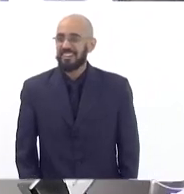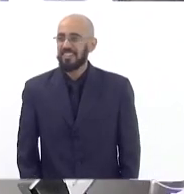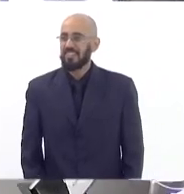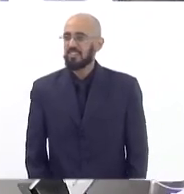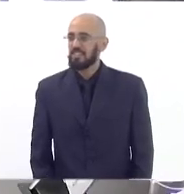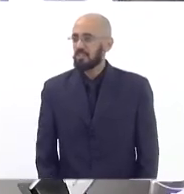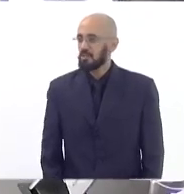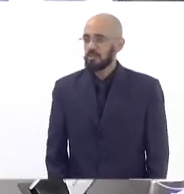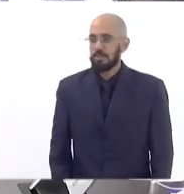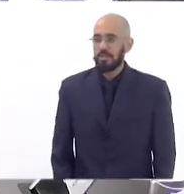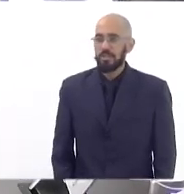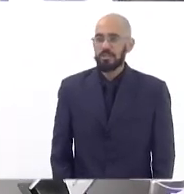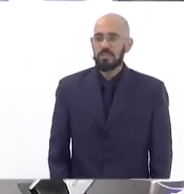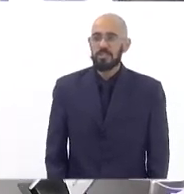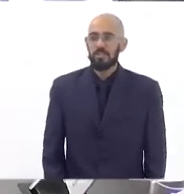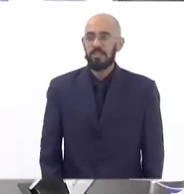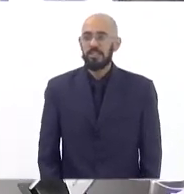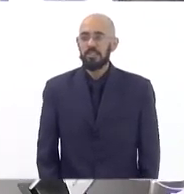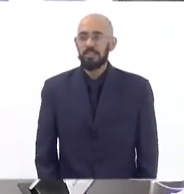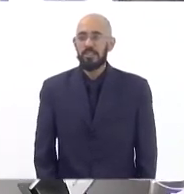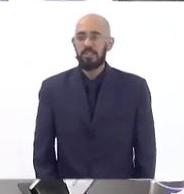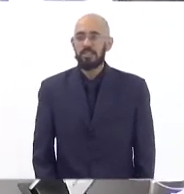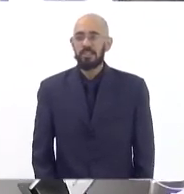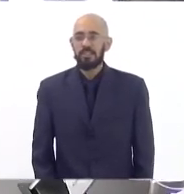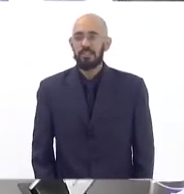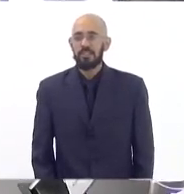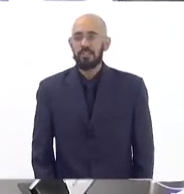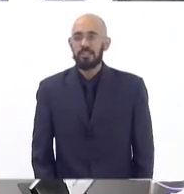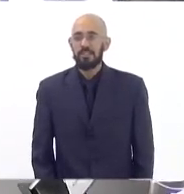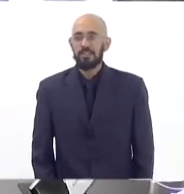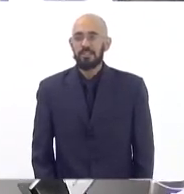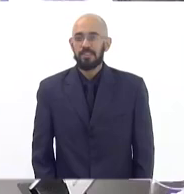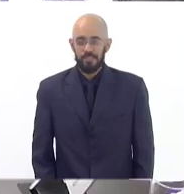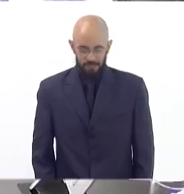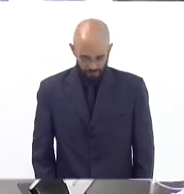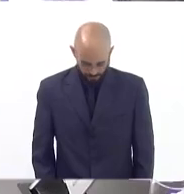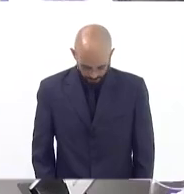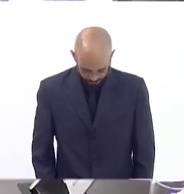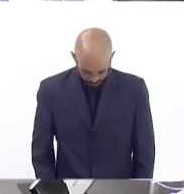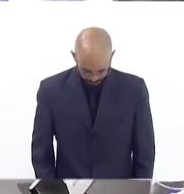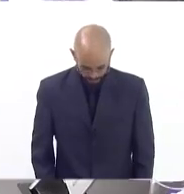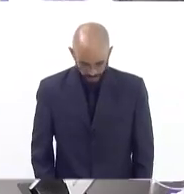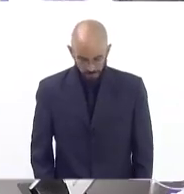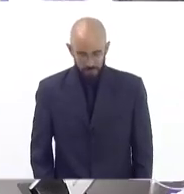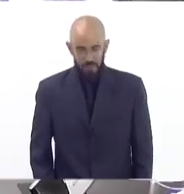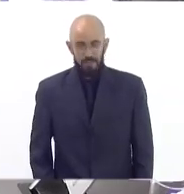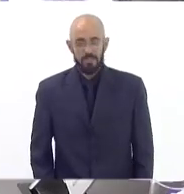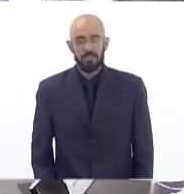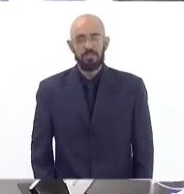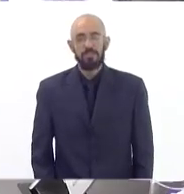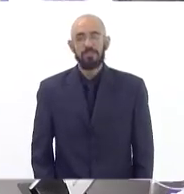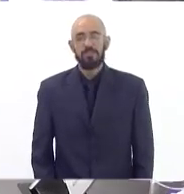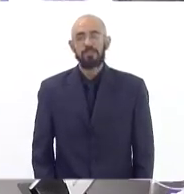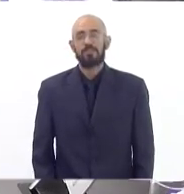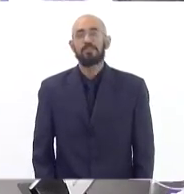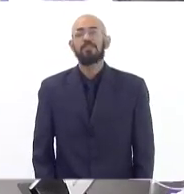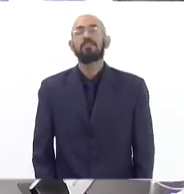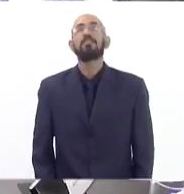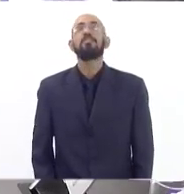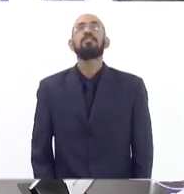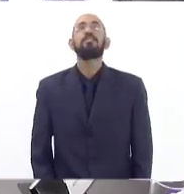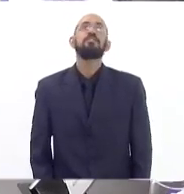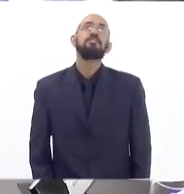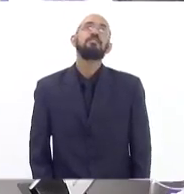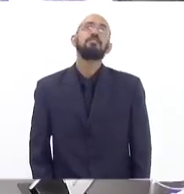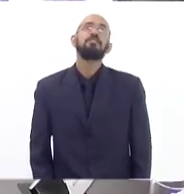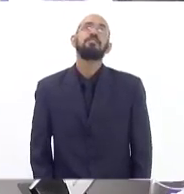E aí o rádio AM São José dos Pinhais